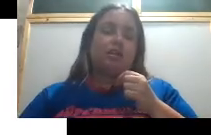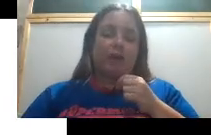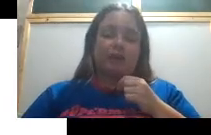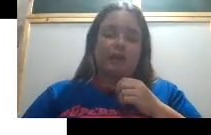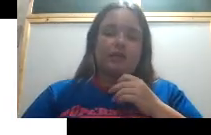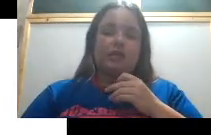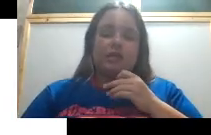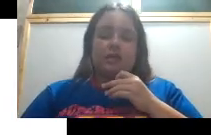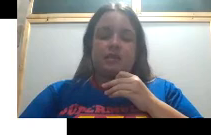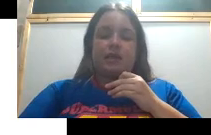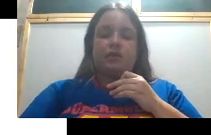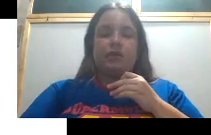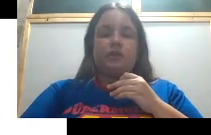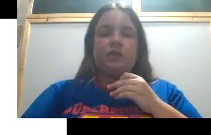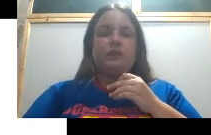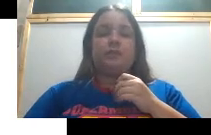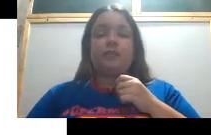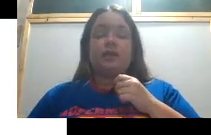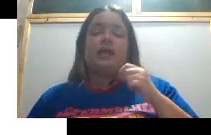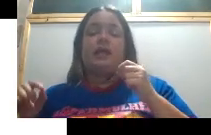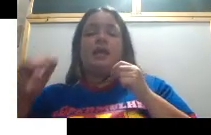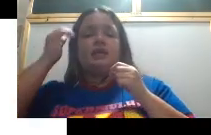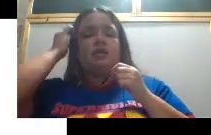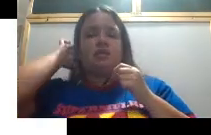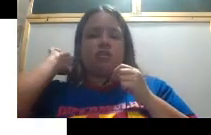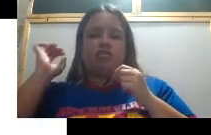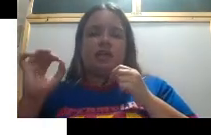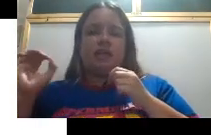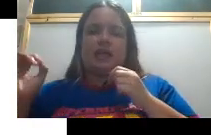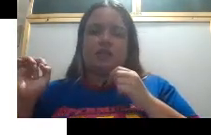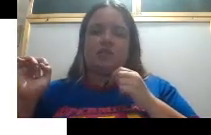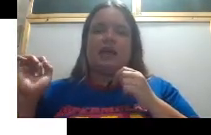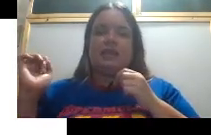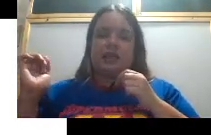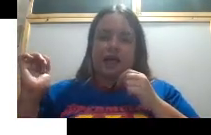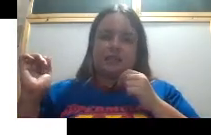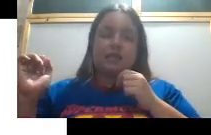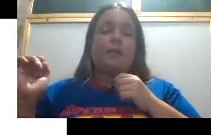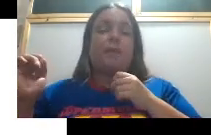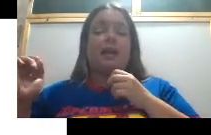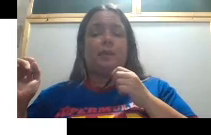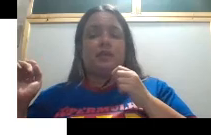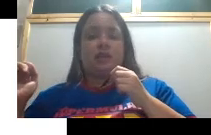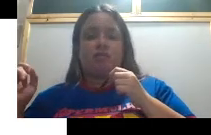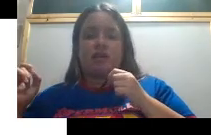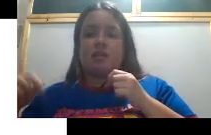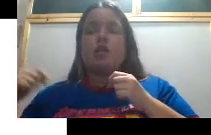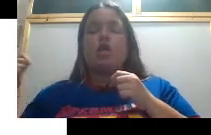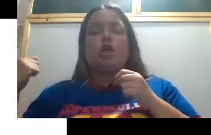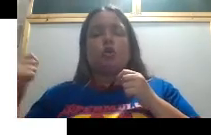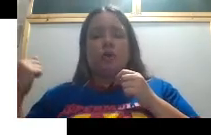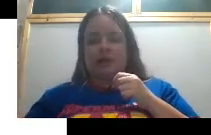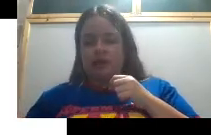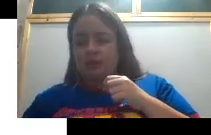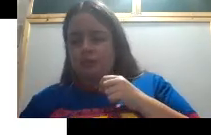aí desmatada certo bom então vocês têm aí atividade de clássico para poderem